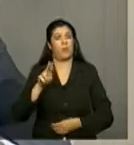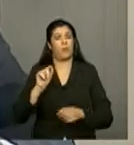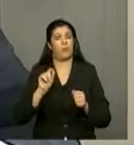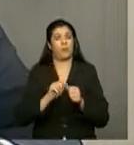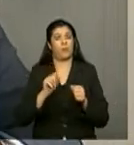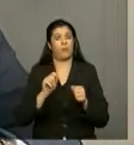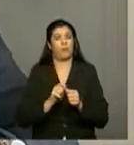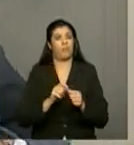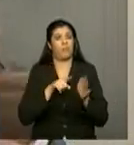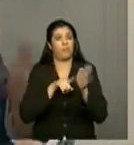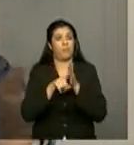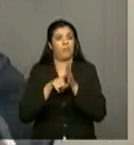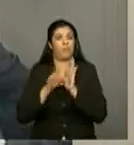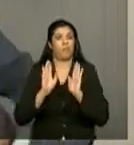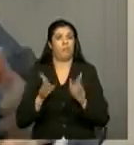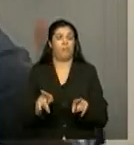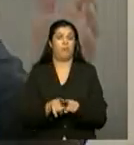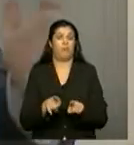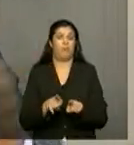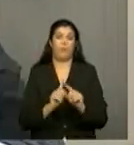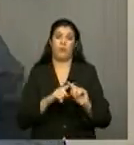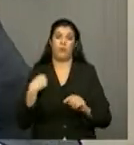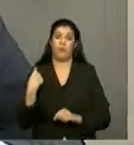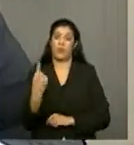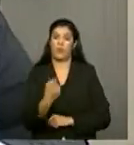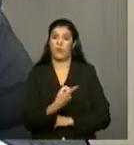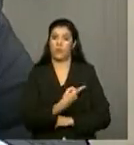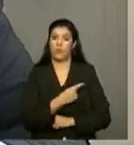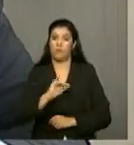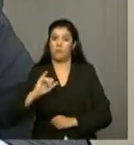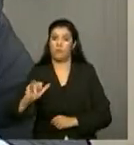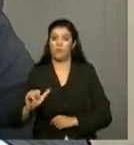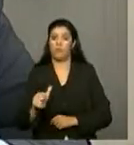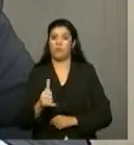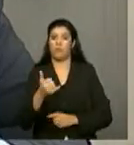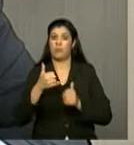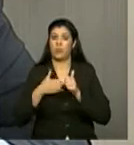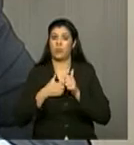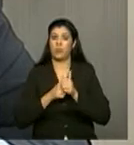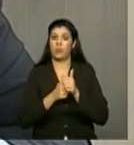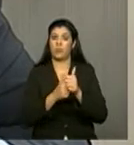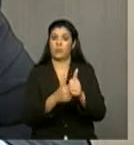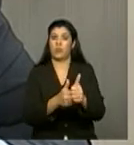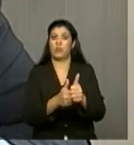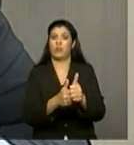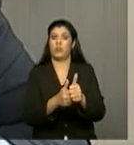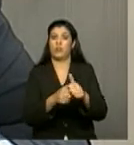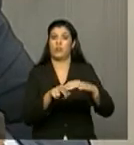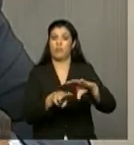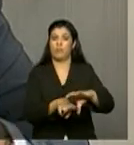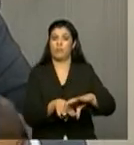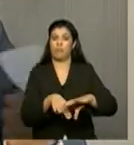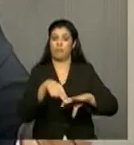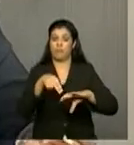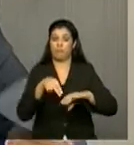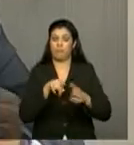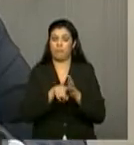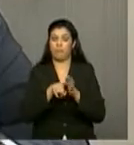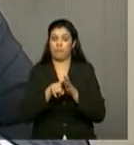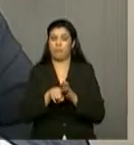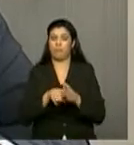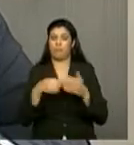essas oitivas mas nós conduzimos para paraíso mação e averiguação